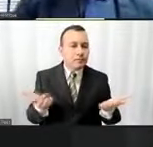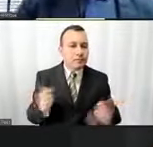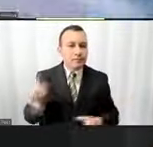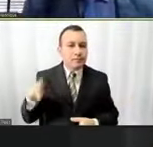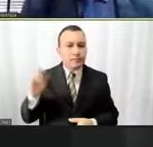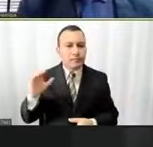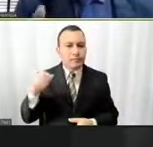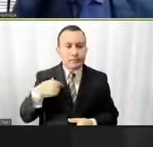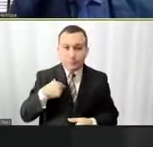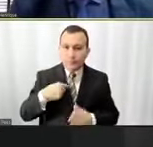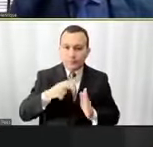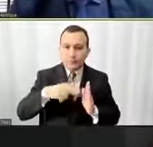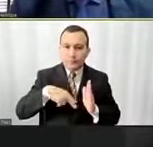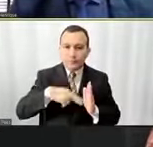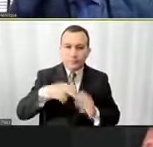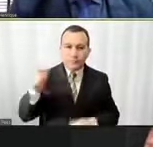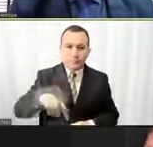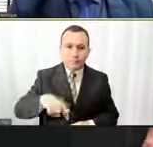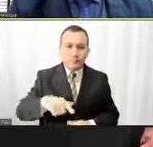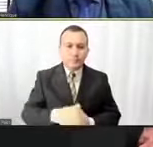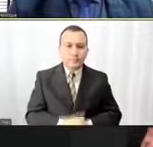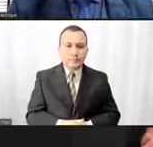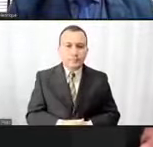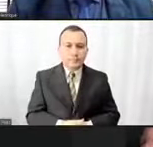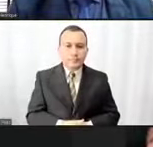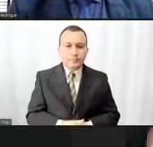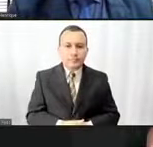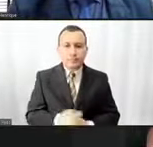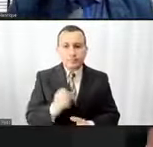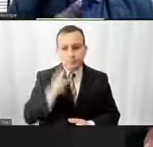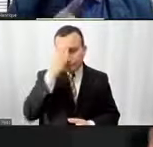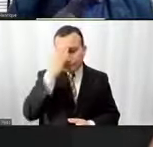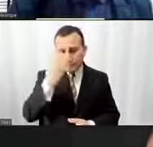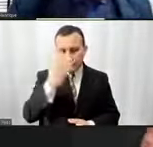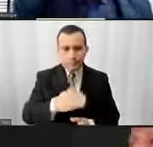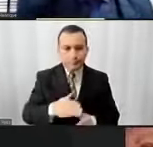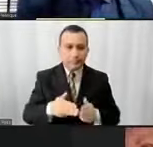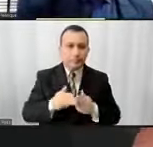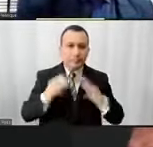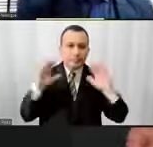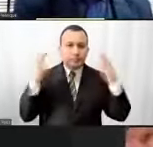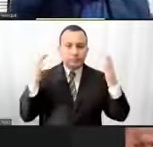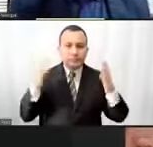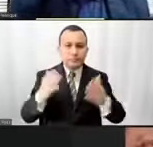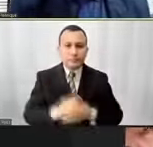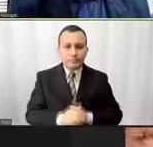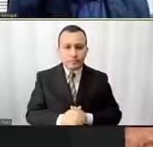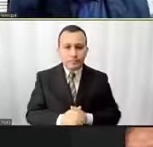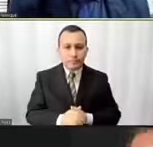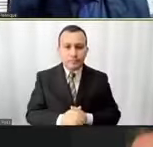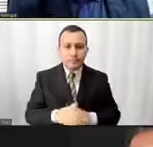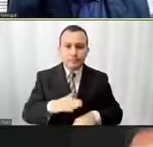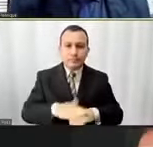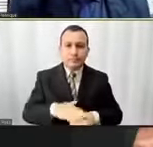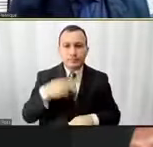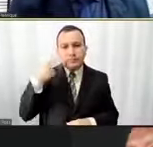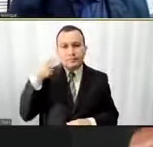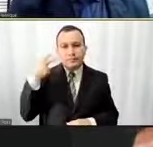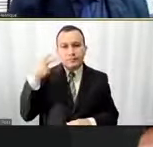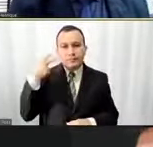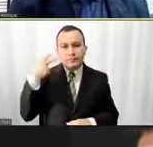Coelho? Eu vou ler de novo, vereador. Ok, obrigado. Moção de aplausos, vereador Cássio